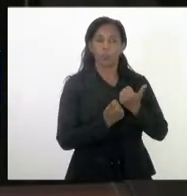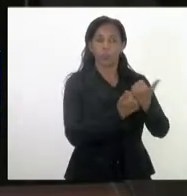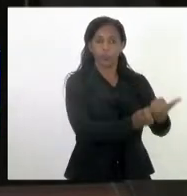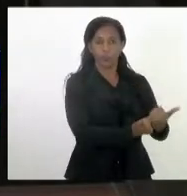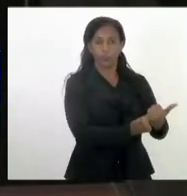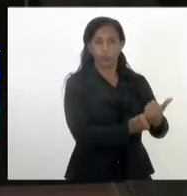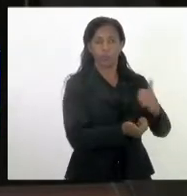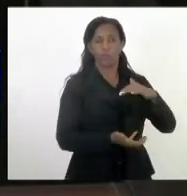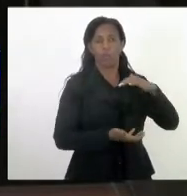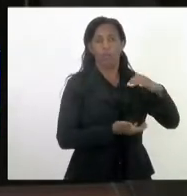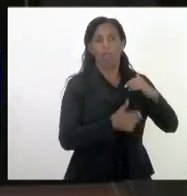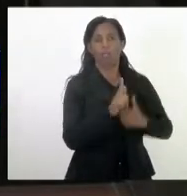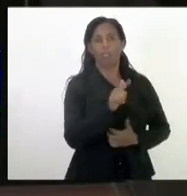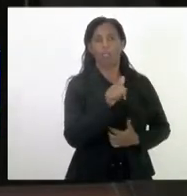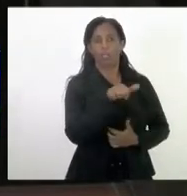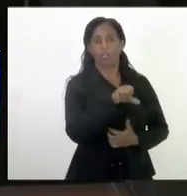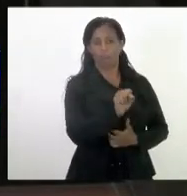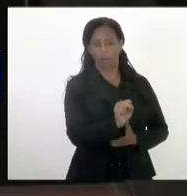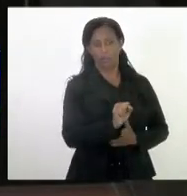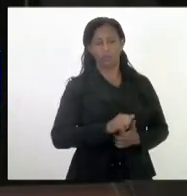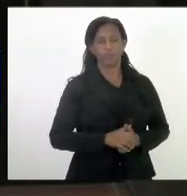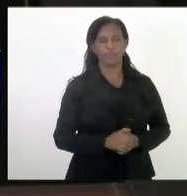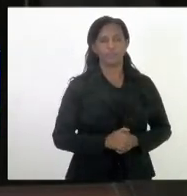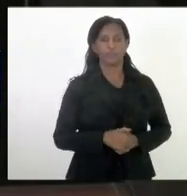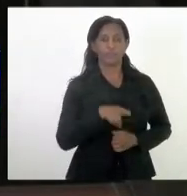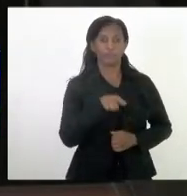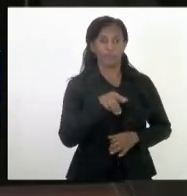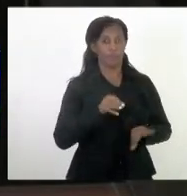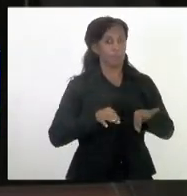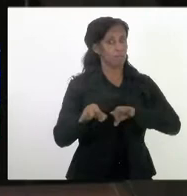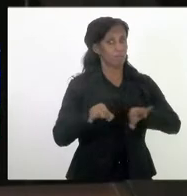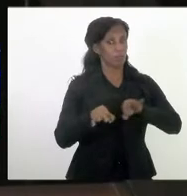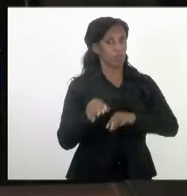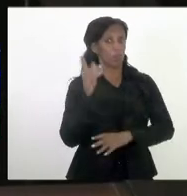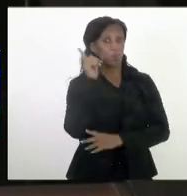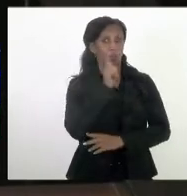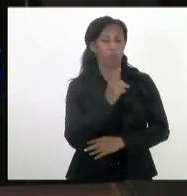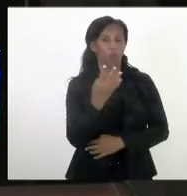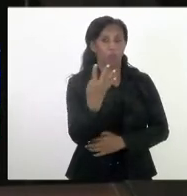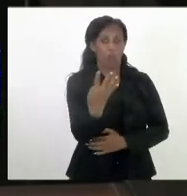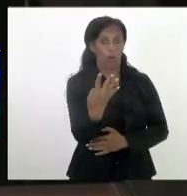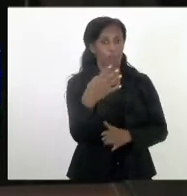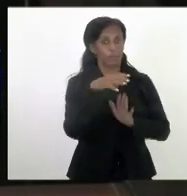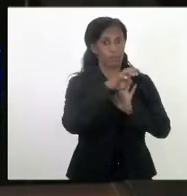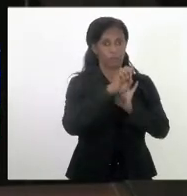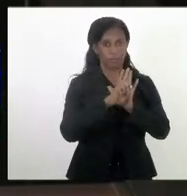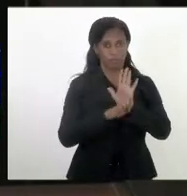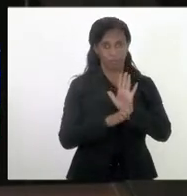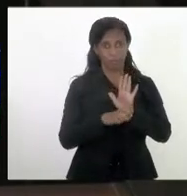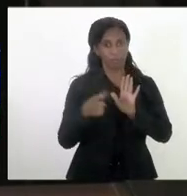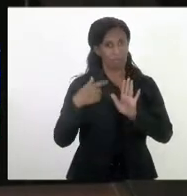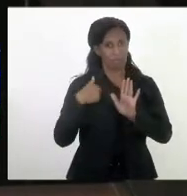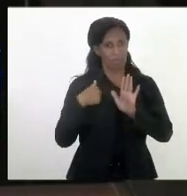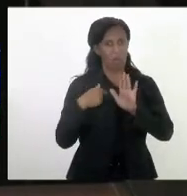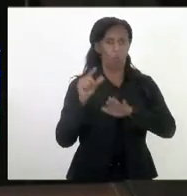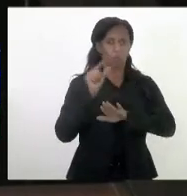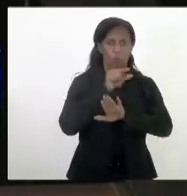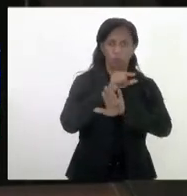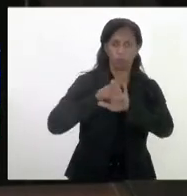botijão. Esse projeto recebeu 4 emendas, e eu fui autor de uma